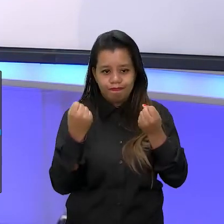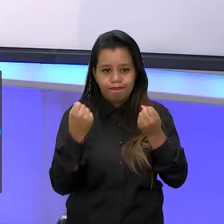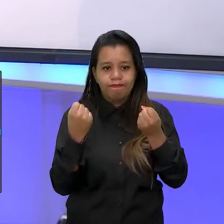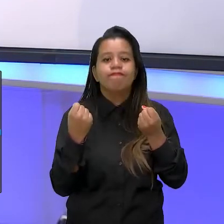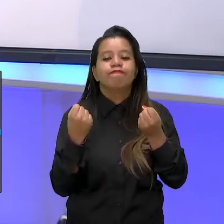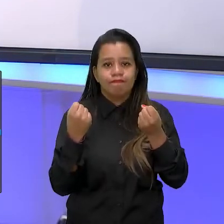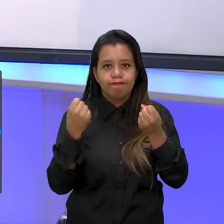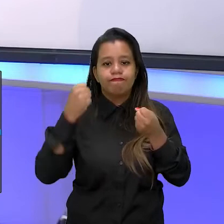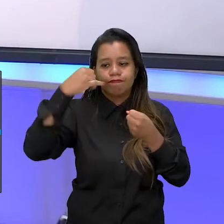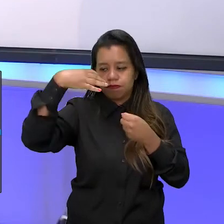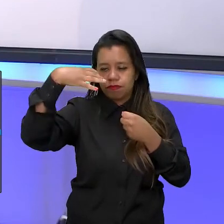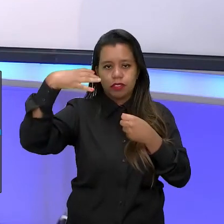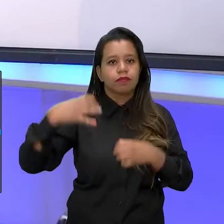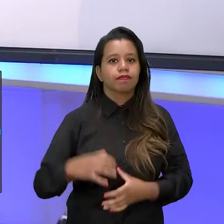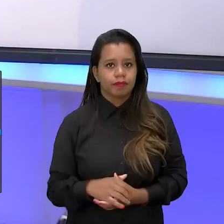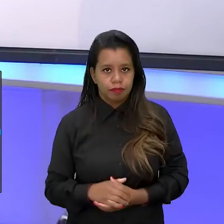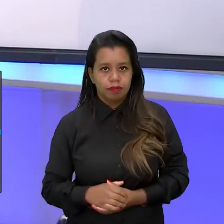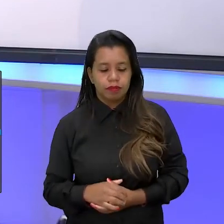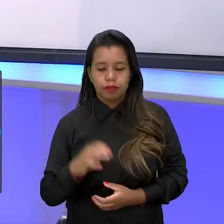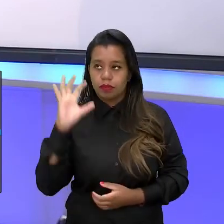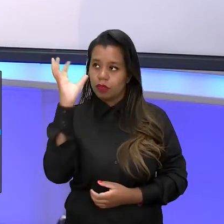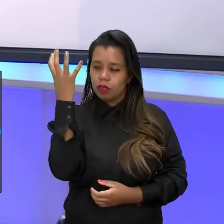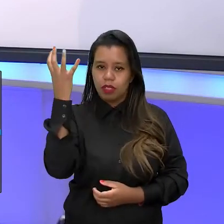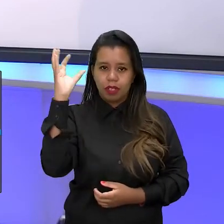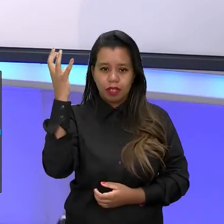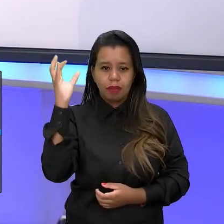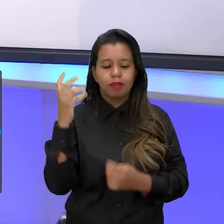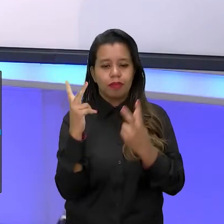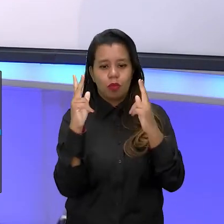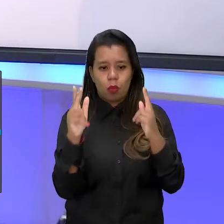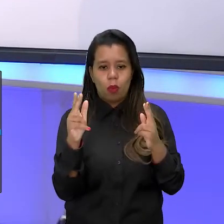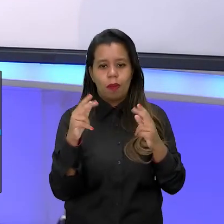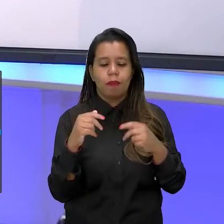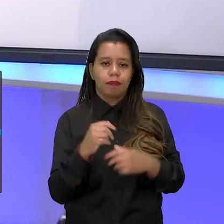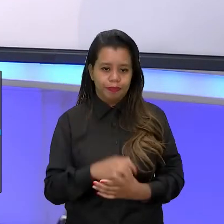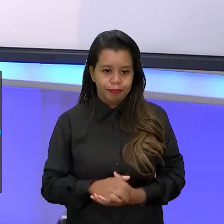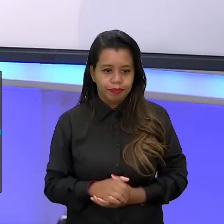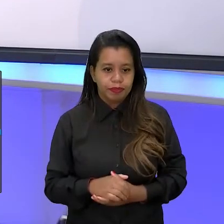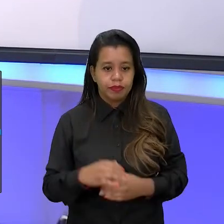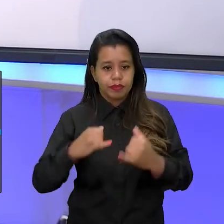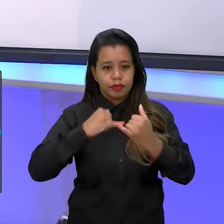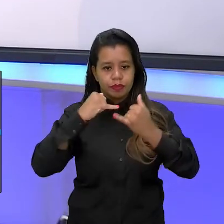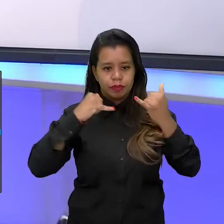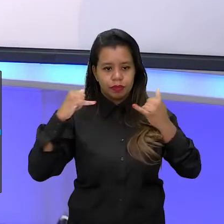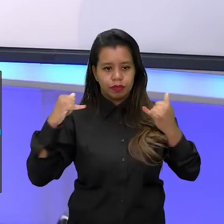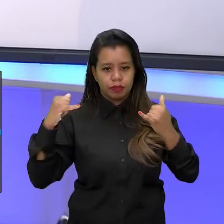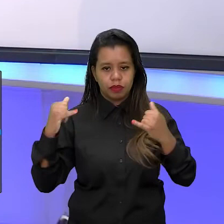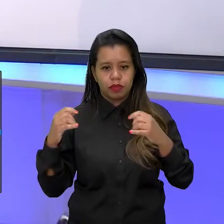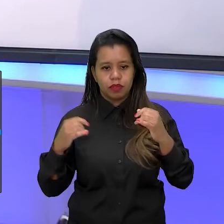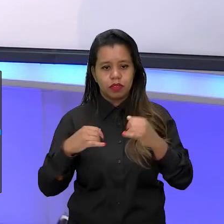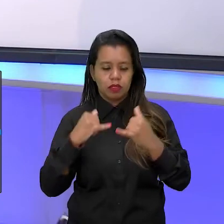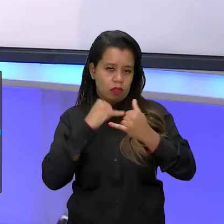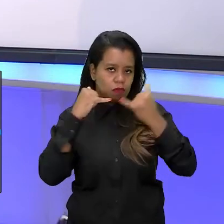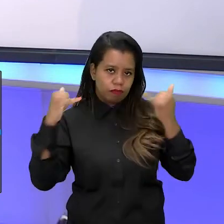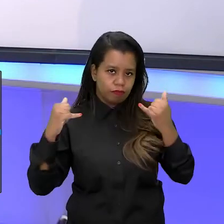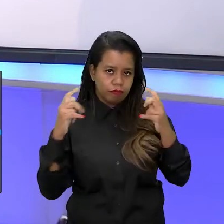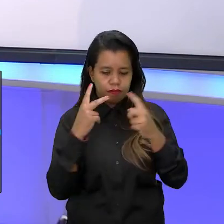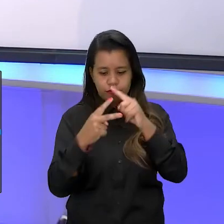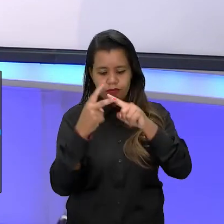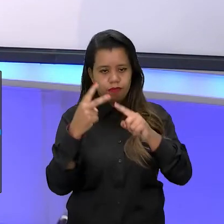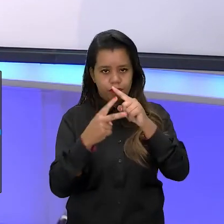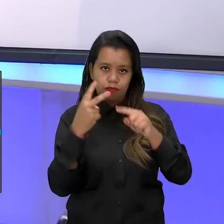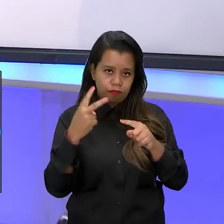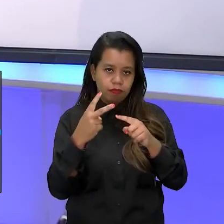por acender, tá certo? Então, a lâmpada utiliza esses dois fenômenos naturais que acontecem.